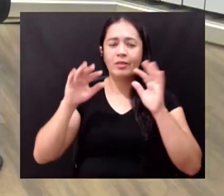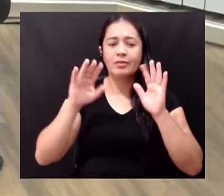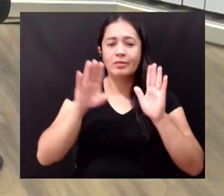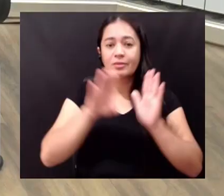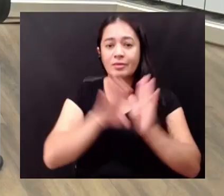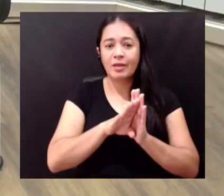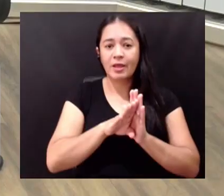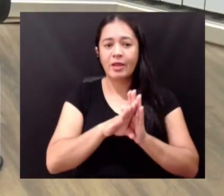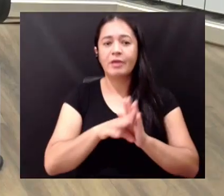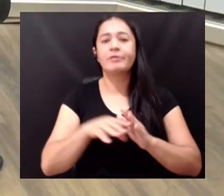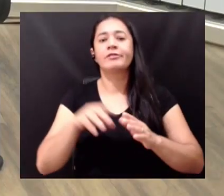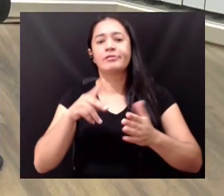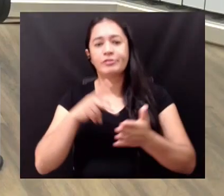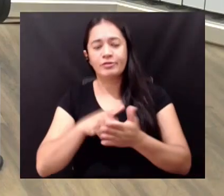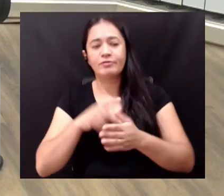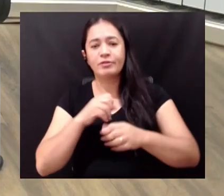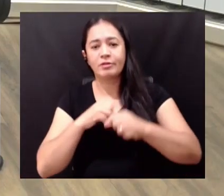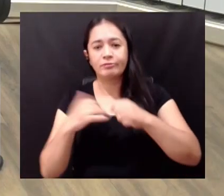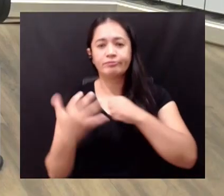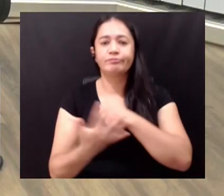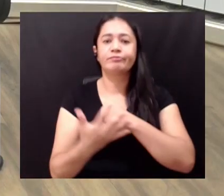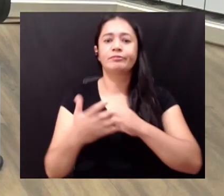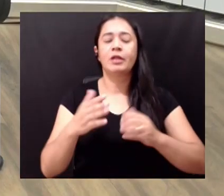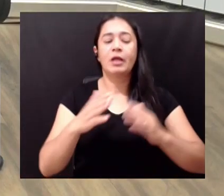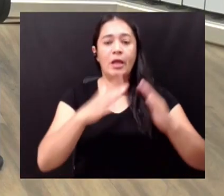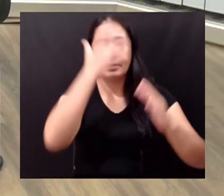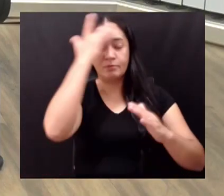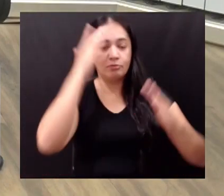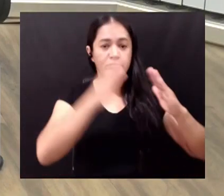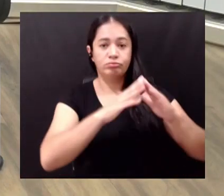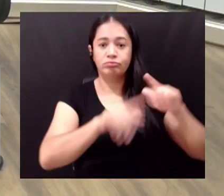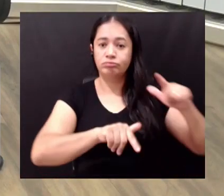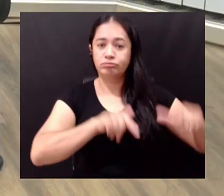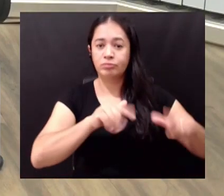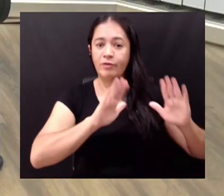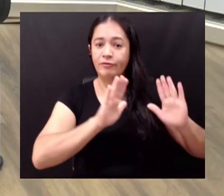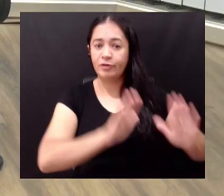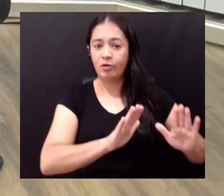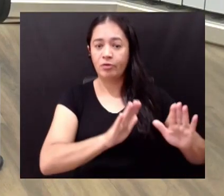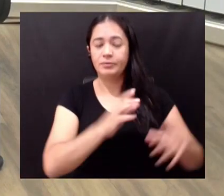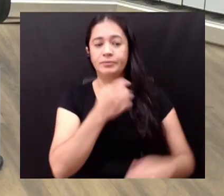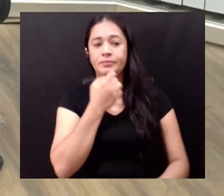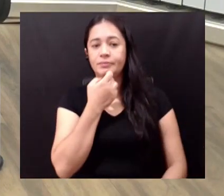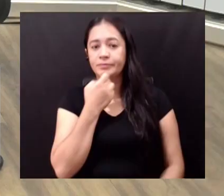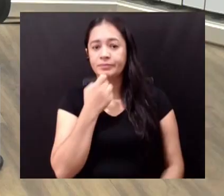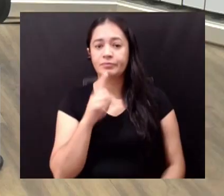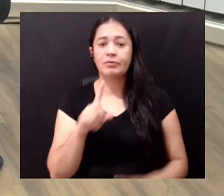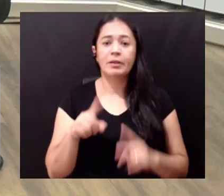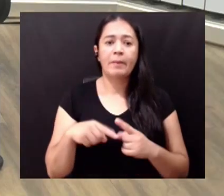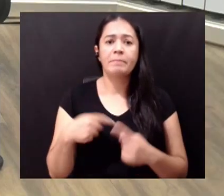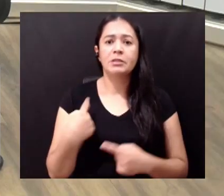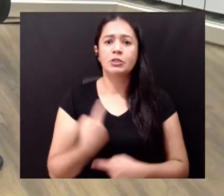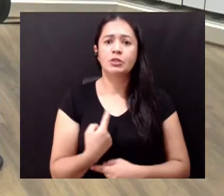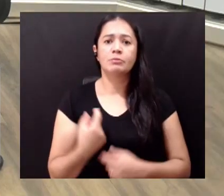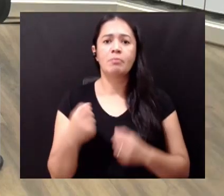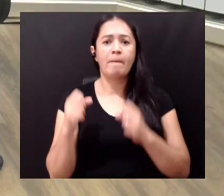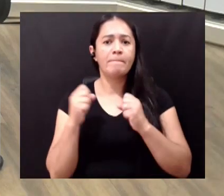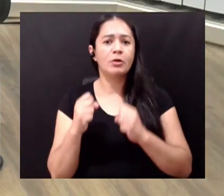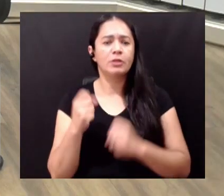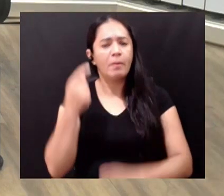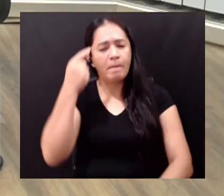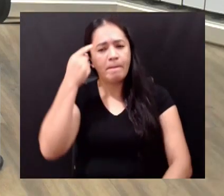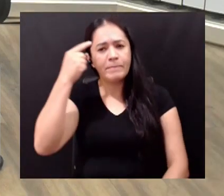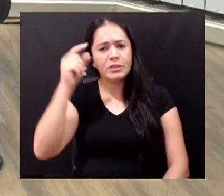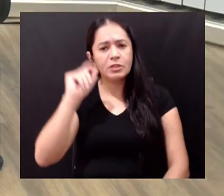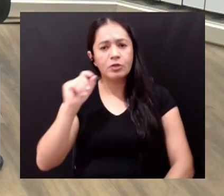né, as pessoas ficarem em casa e ele se instalou. Mas a gente pode considerar, então, que existe, sim, uma possível queda